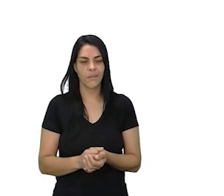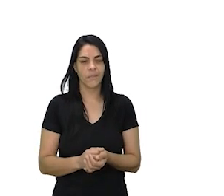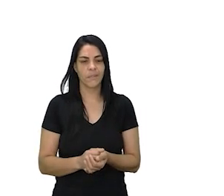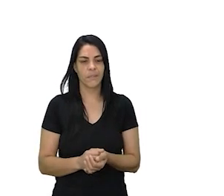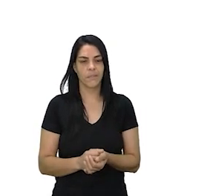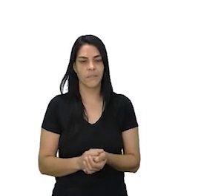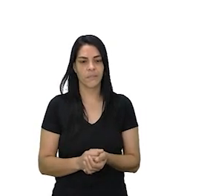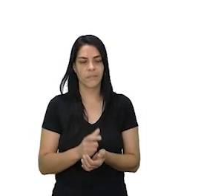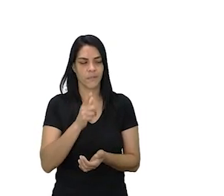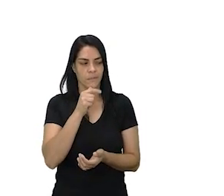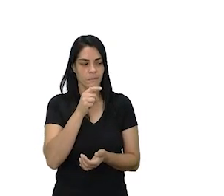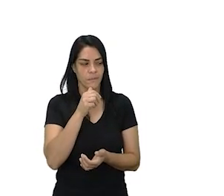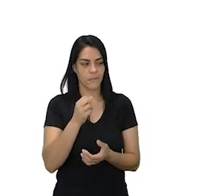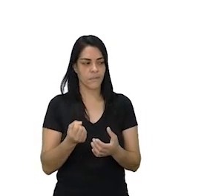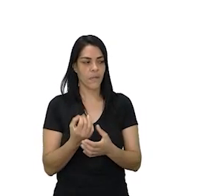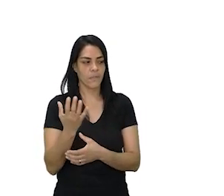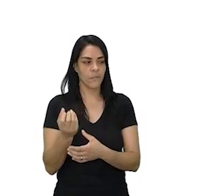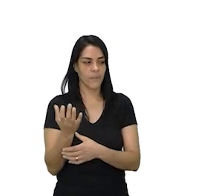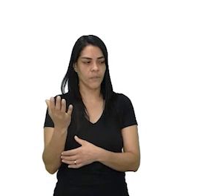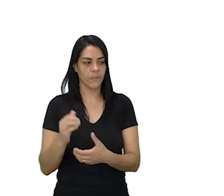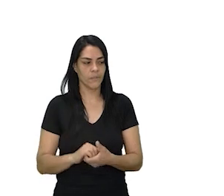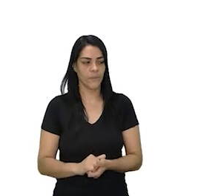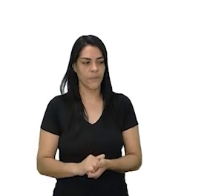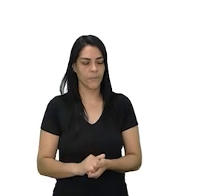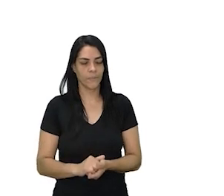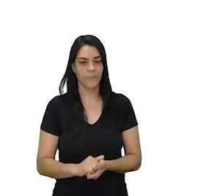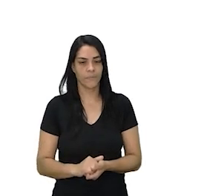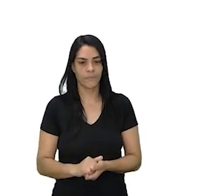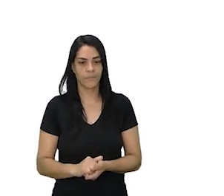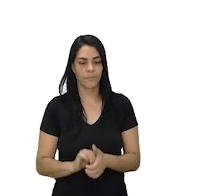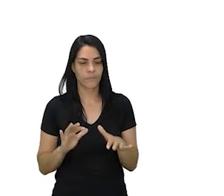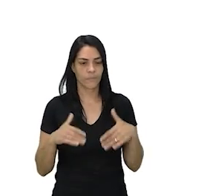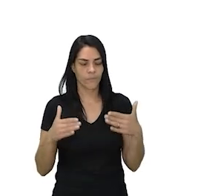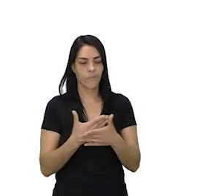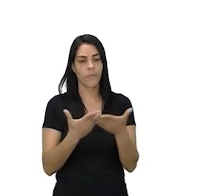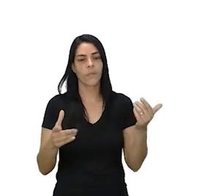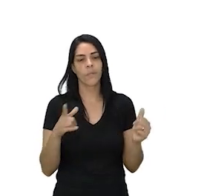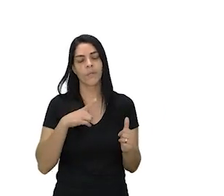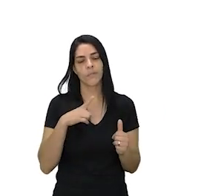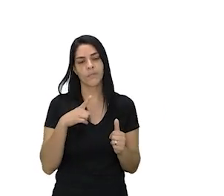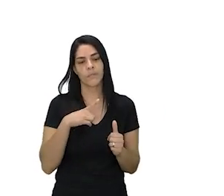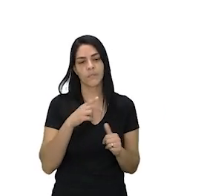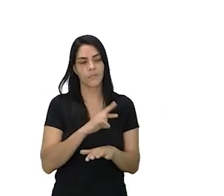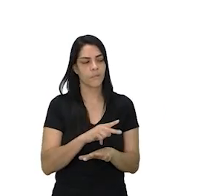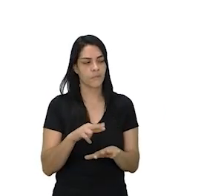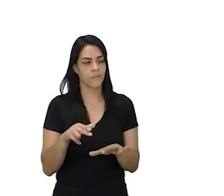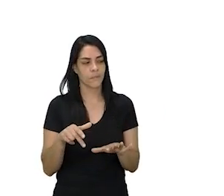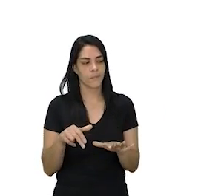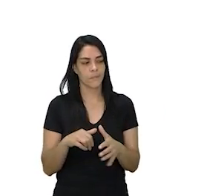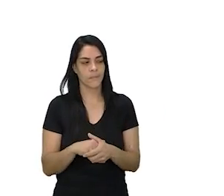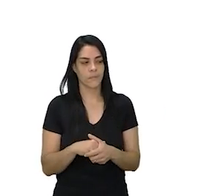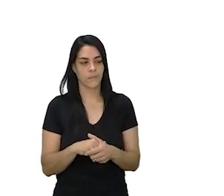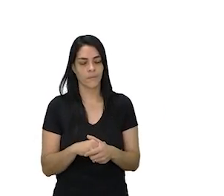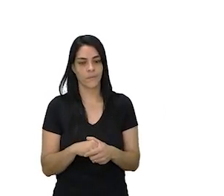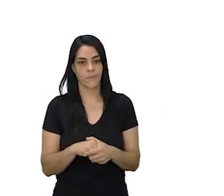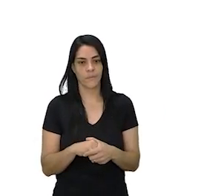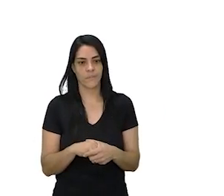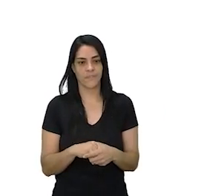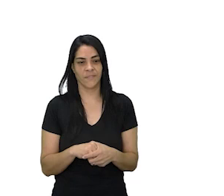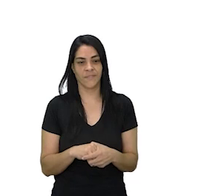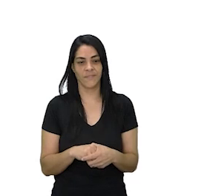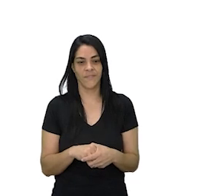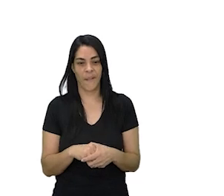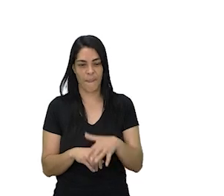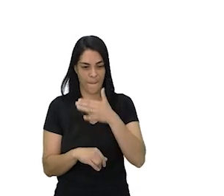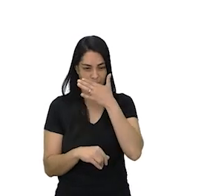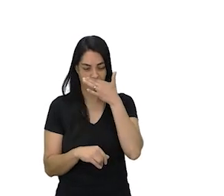desse laguinho, também poderia ser uma outra referência. Então, a gente tem inúmeras fontes de informação